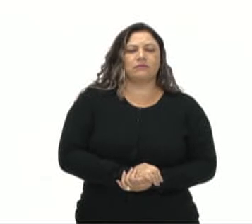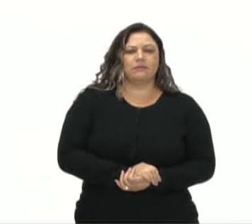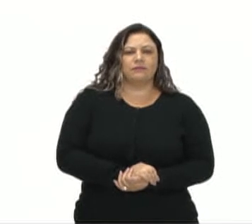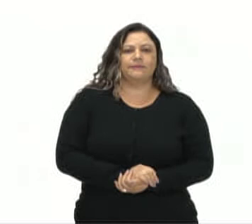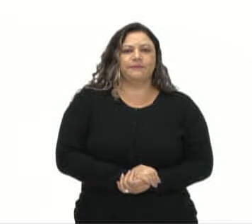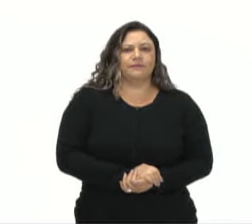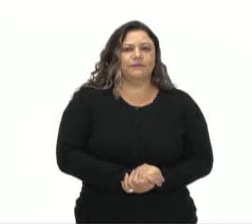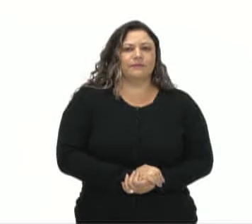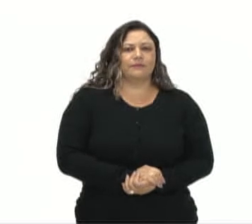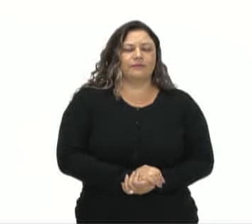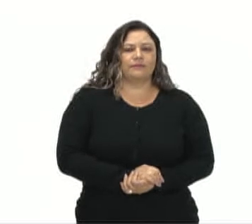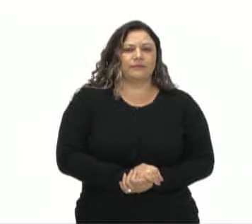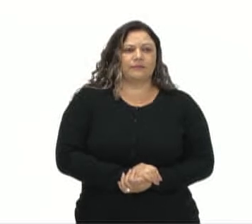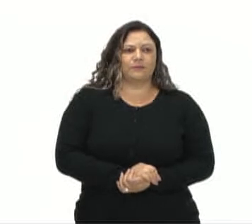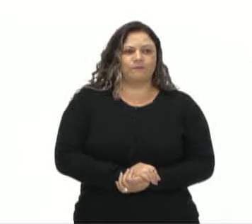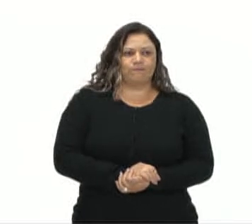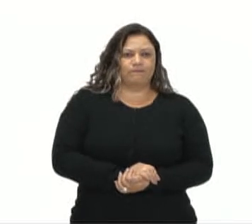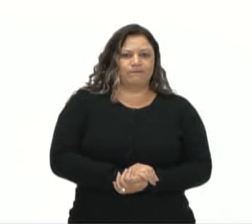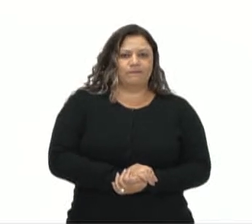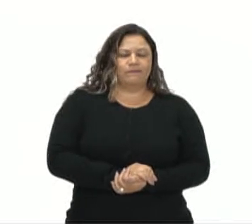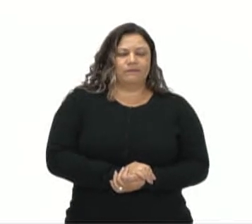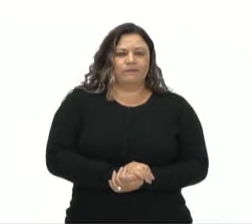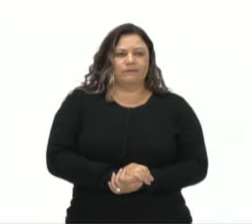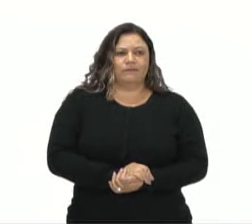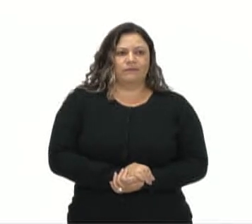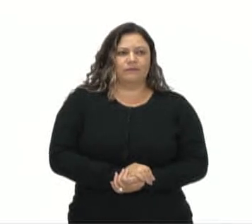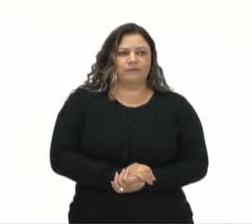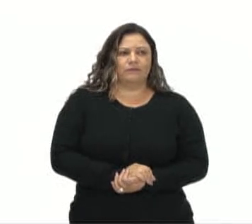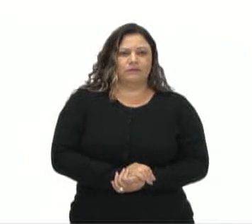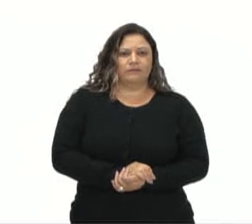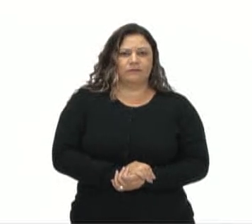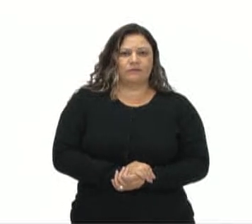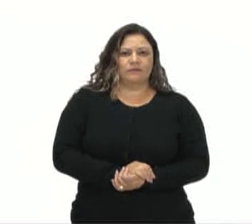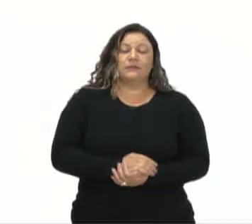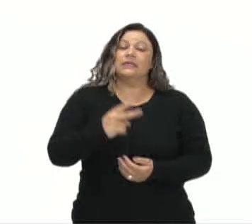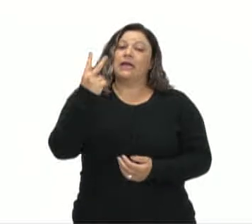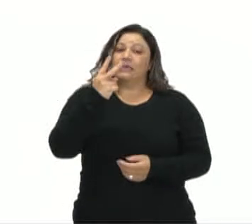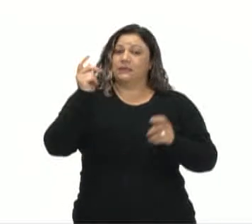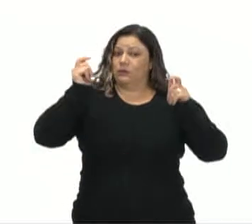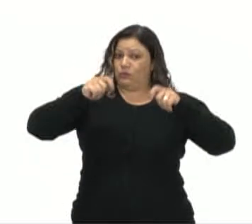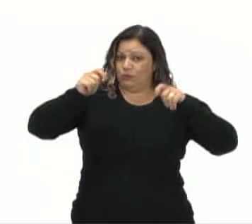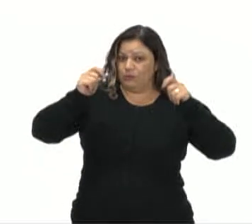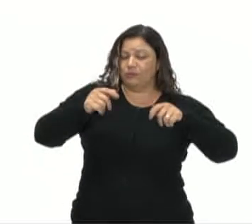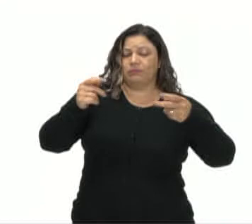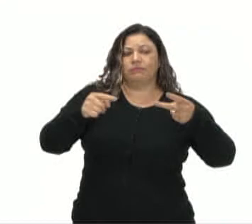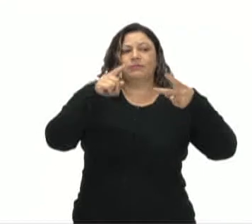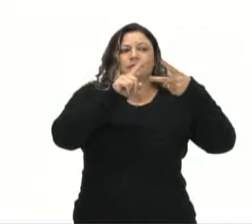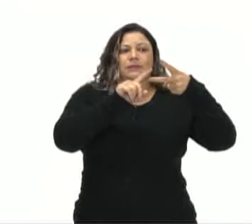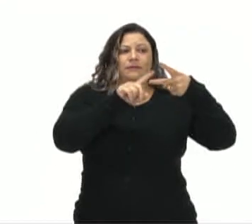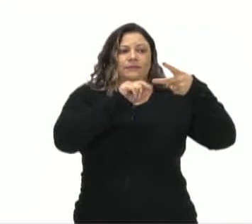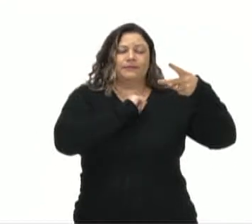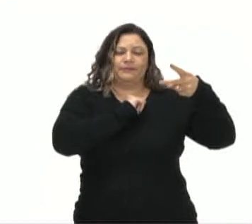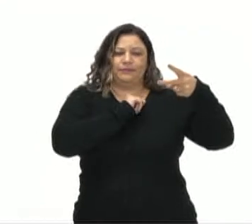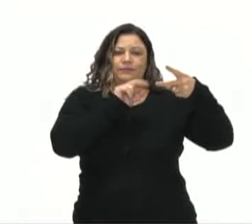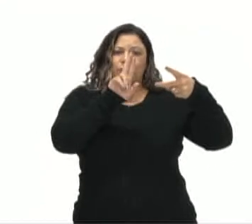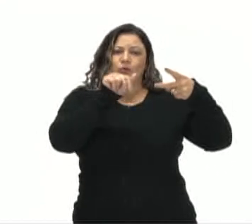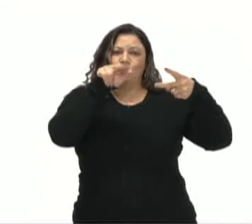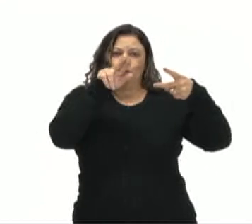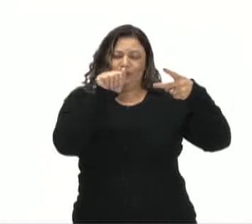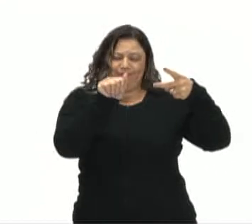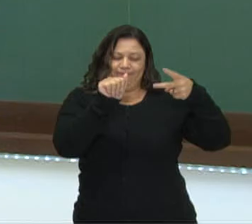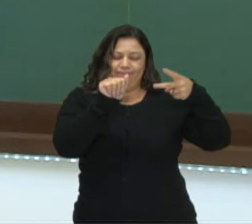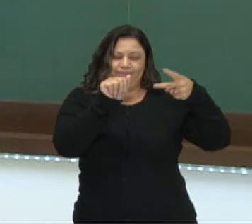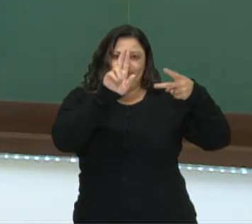alma ver gente pobre. Uma segunda possibilidade. Una, utilizando aqui